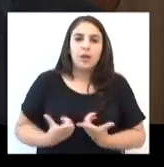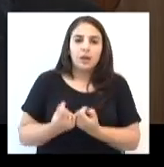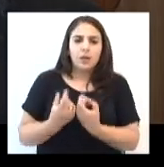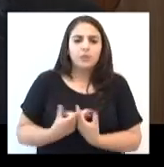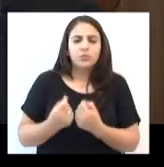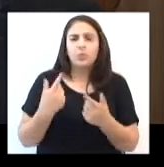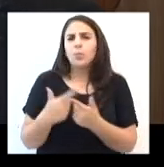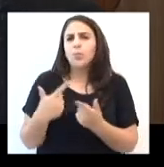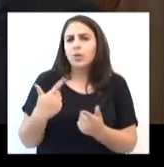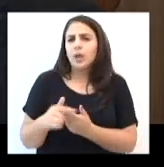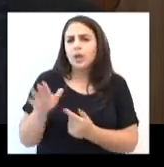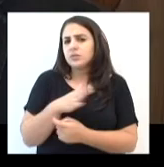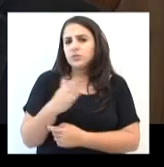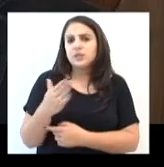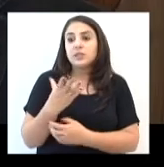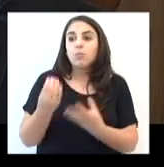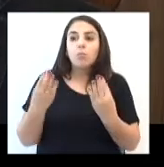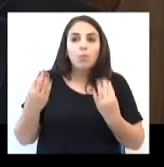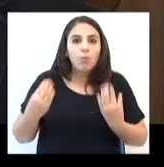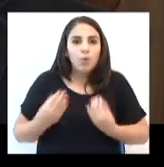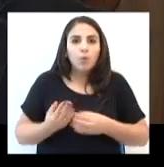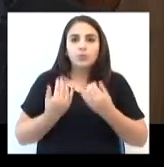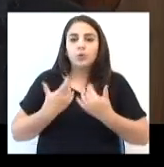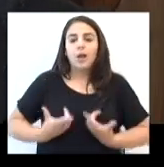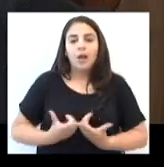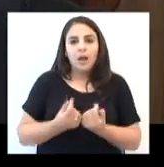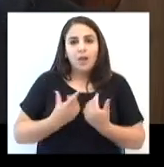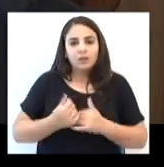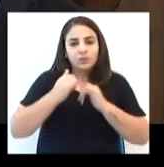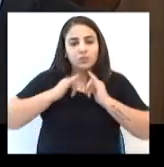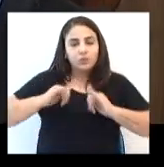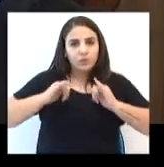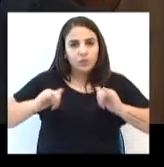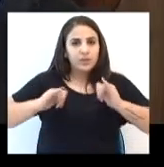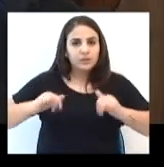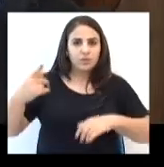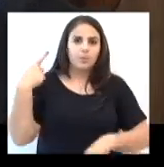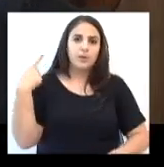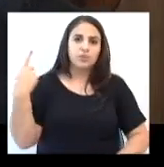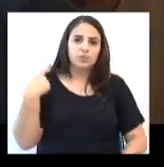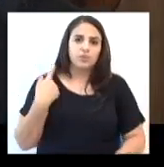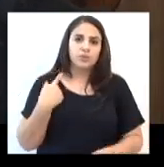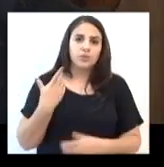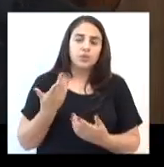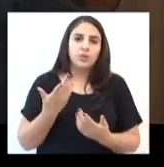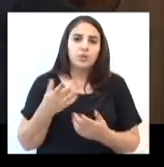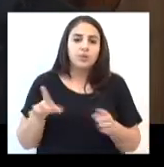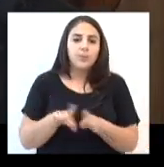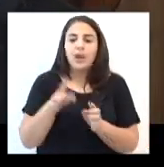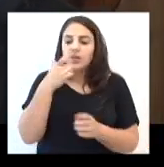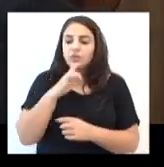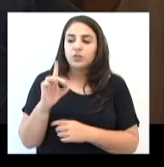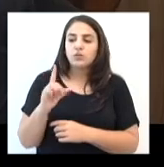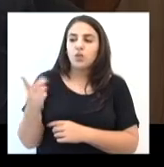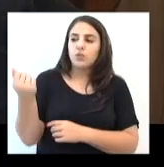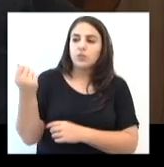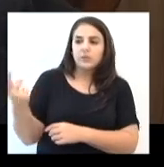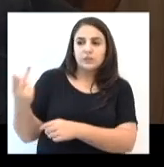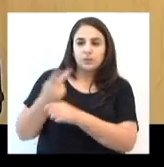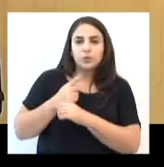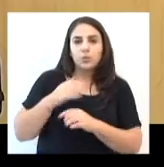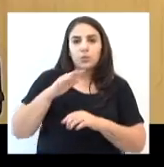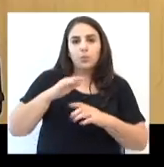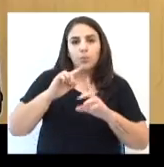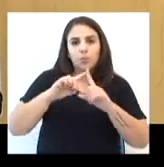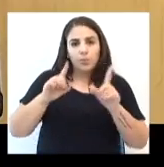é exorbitante os gastos com as campanhas eleitorais. Então, a questão do financiamento não é só o financiamento público, mas também a limitação de